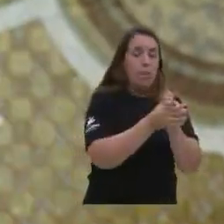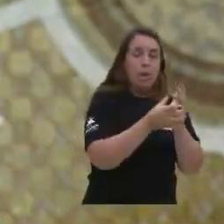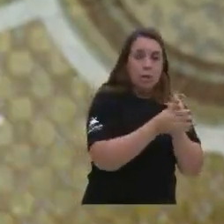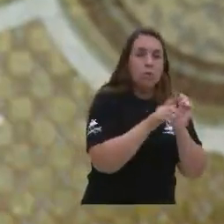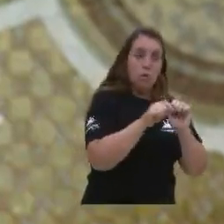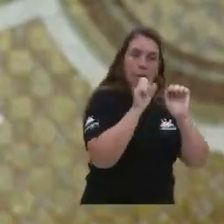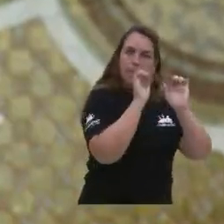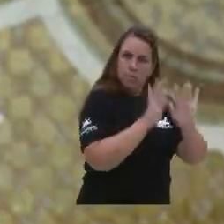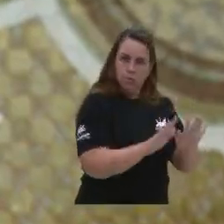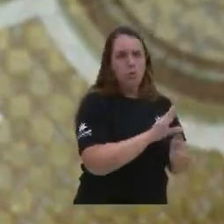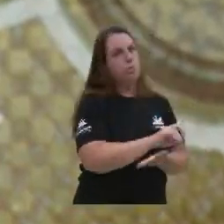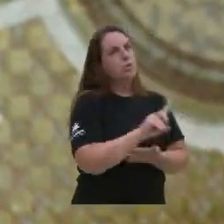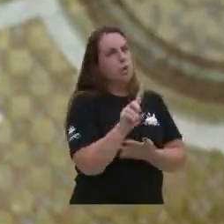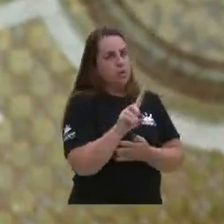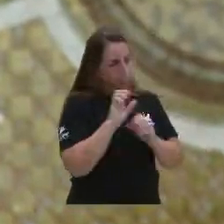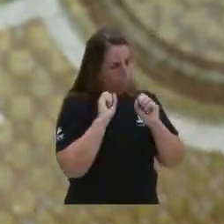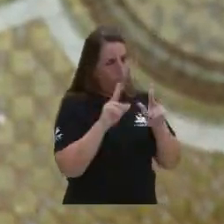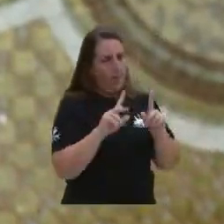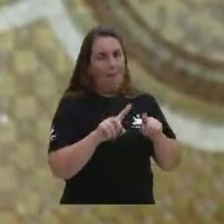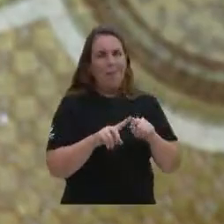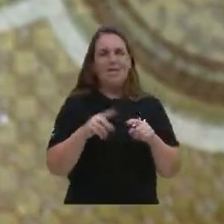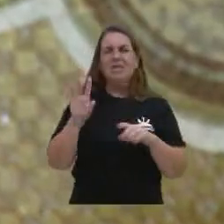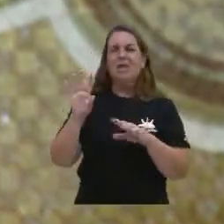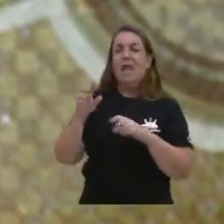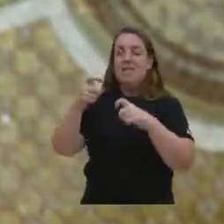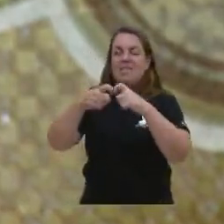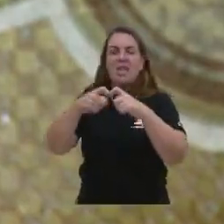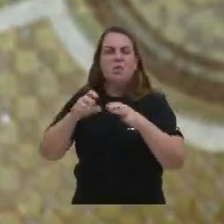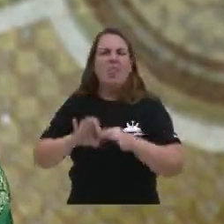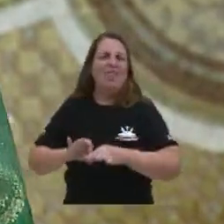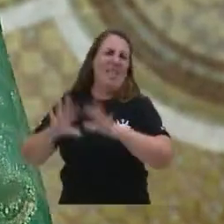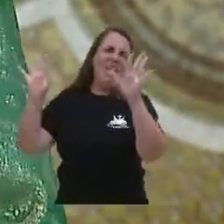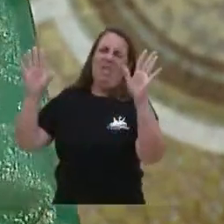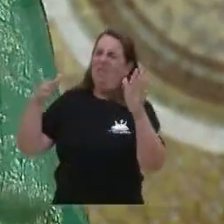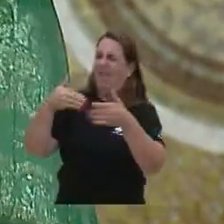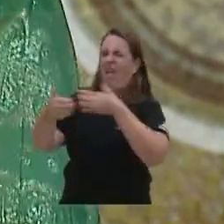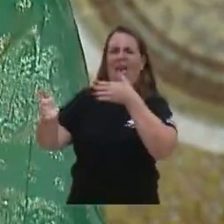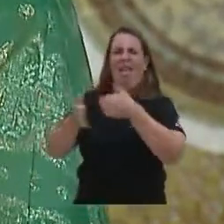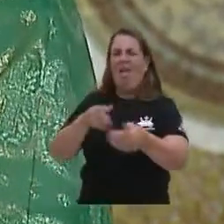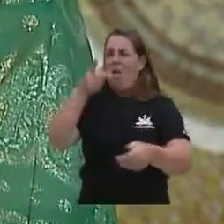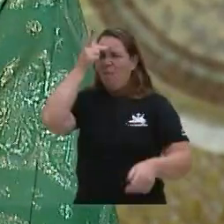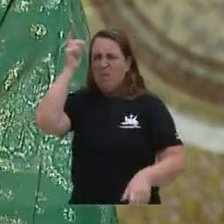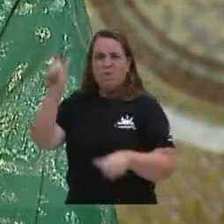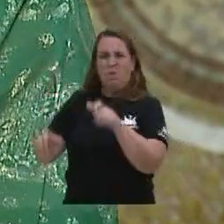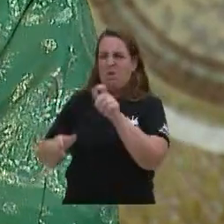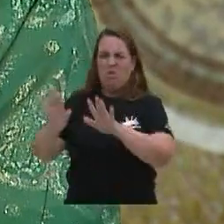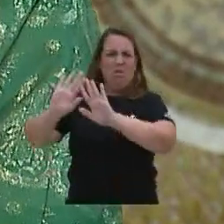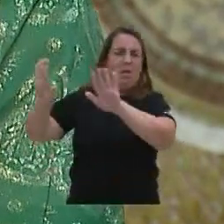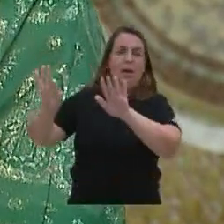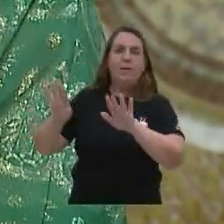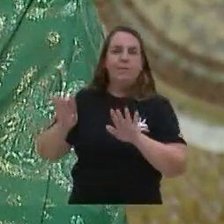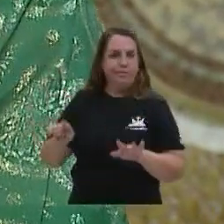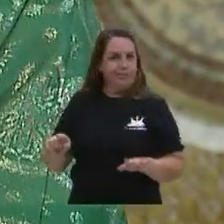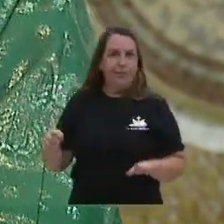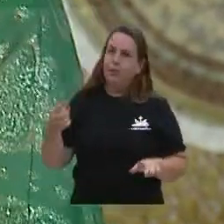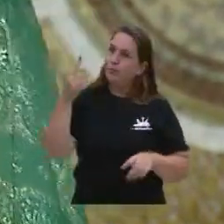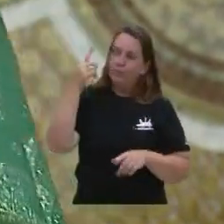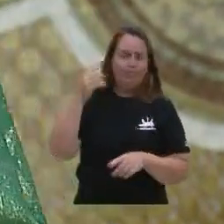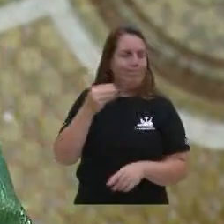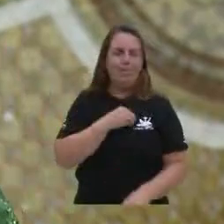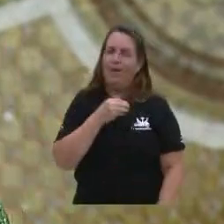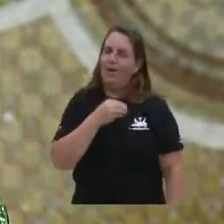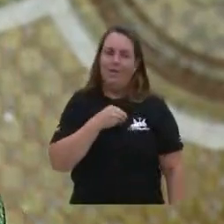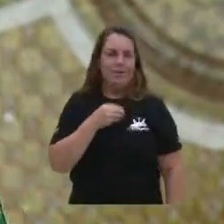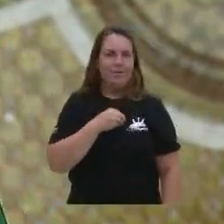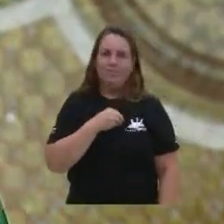abençoado por Deus, mas toda a imoralidade sexual, está na segunda leitura, não